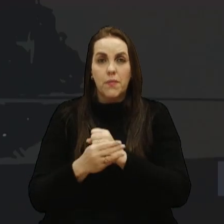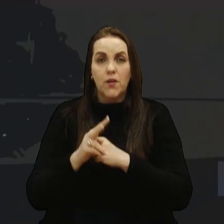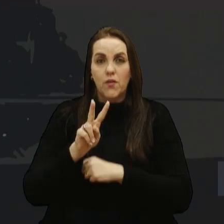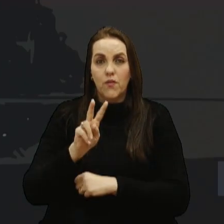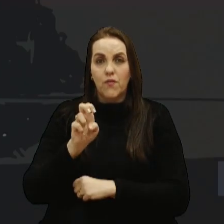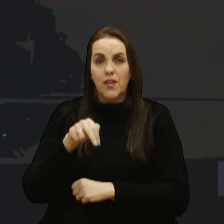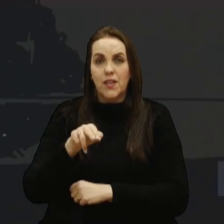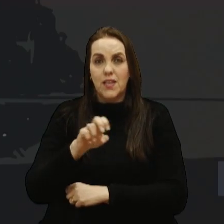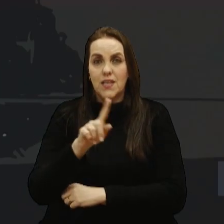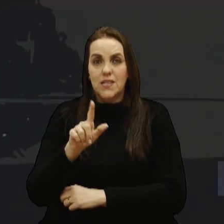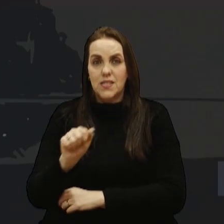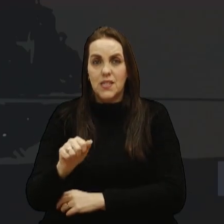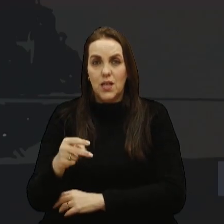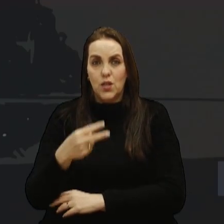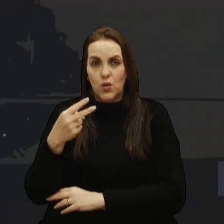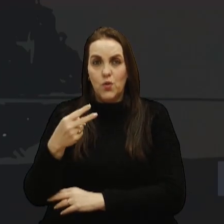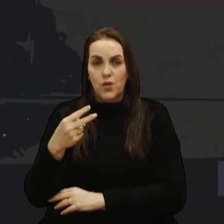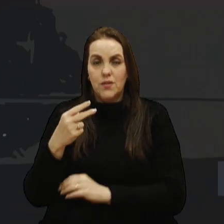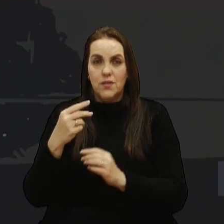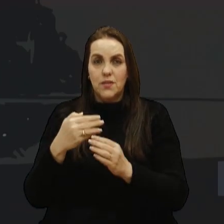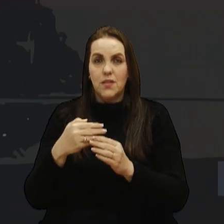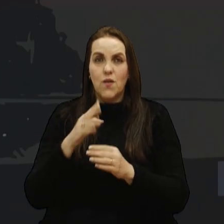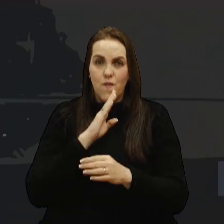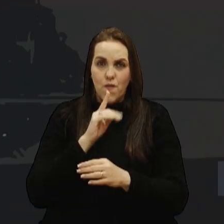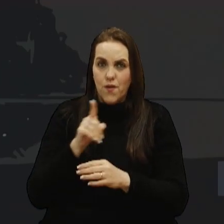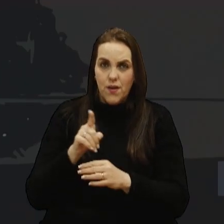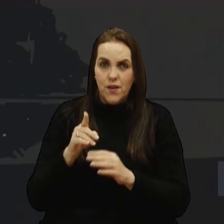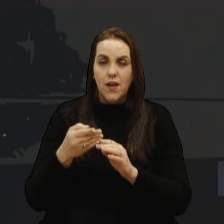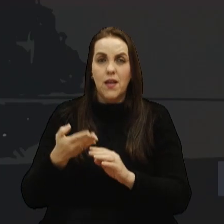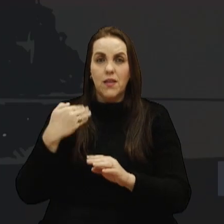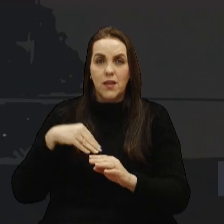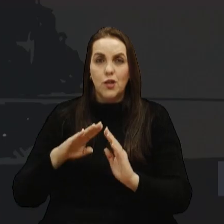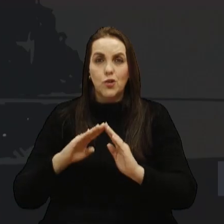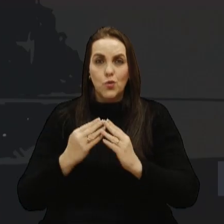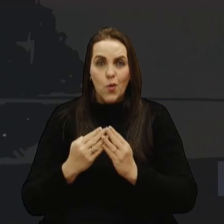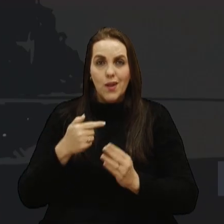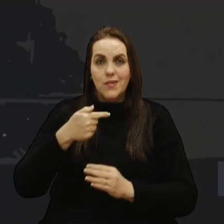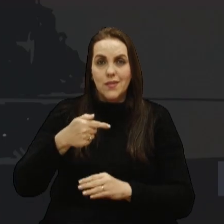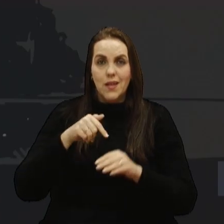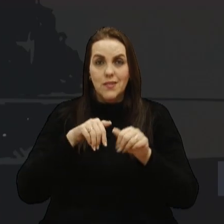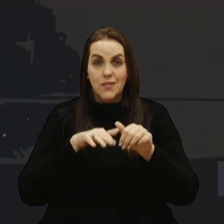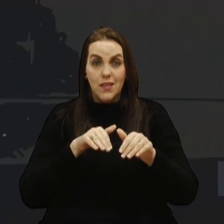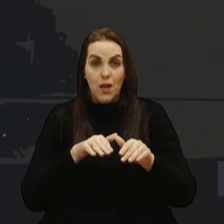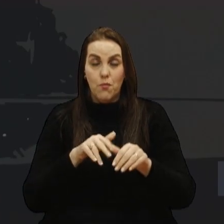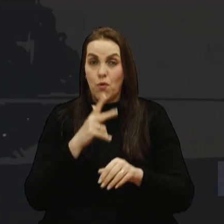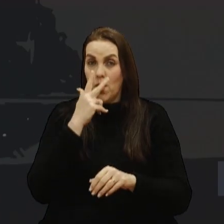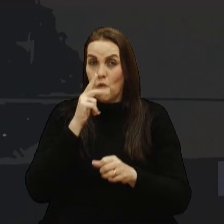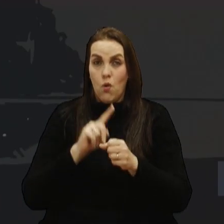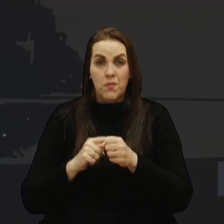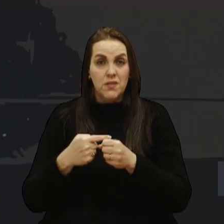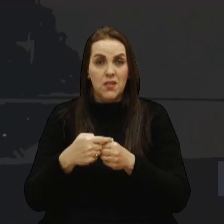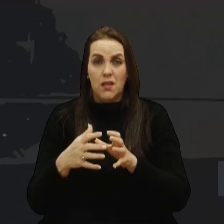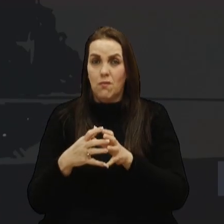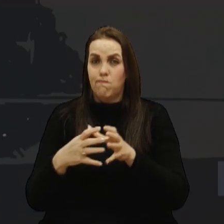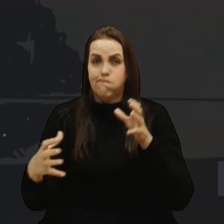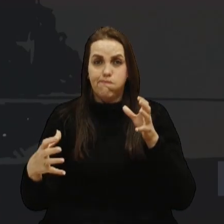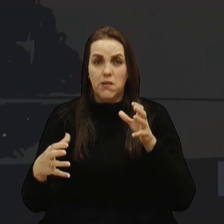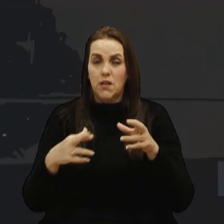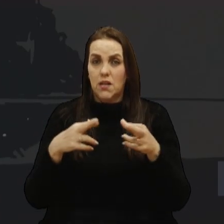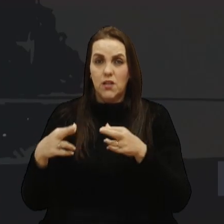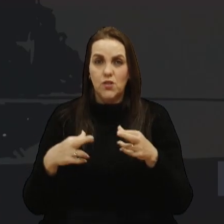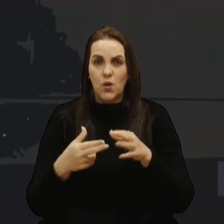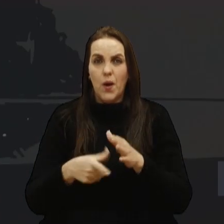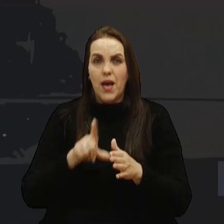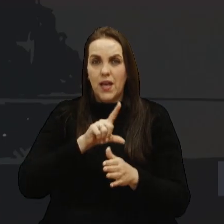Veneza 2, atrás da Escola 7 de Setembro, virou uma cidade aquela região, tá? Antes do